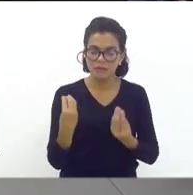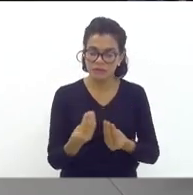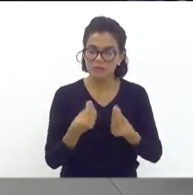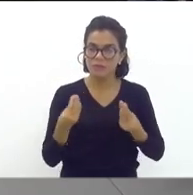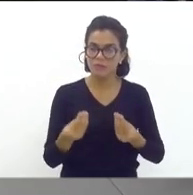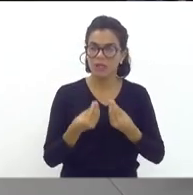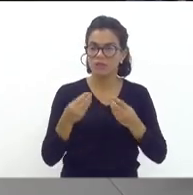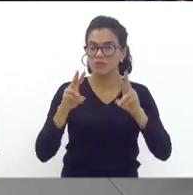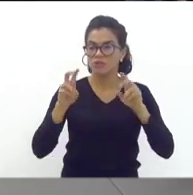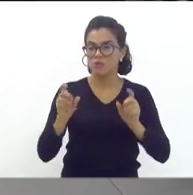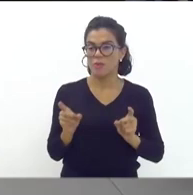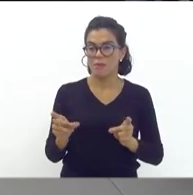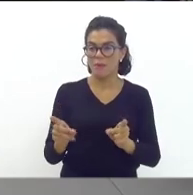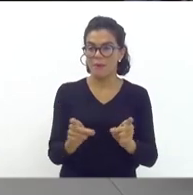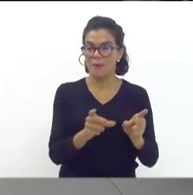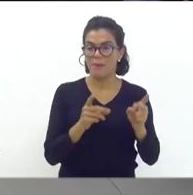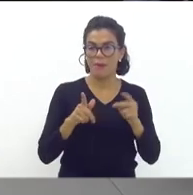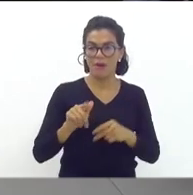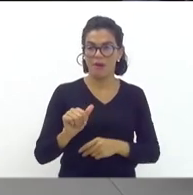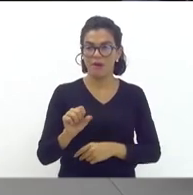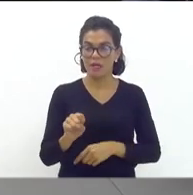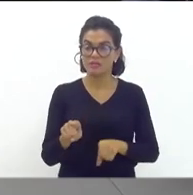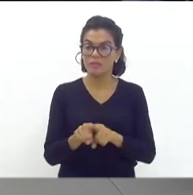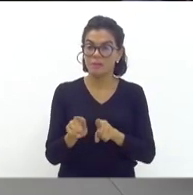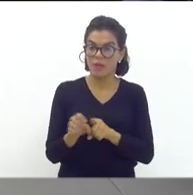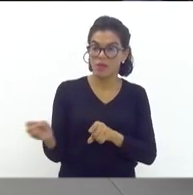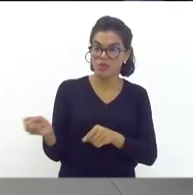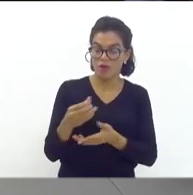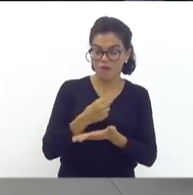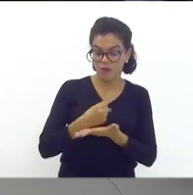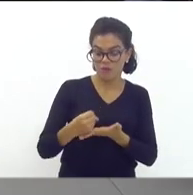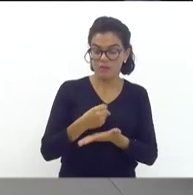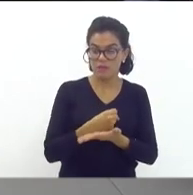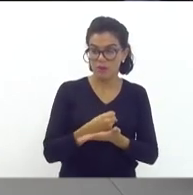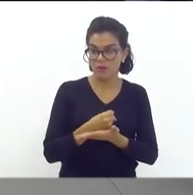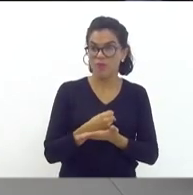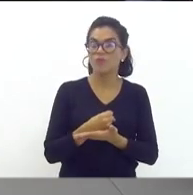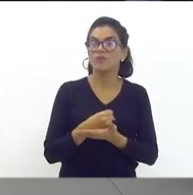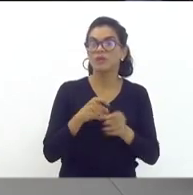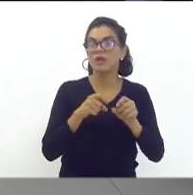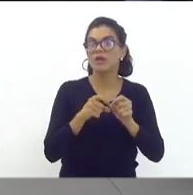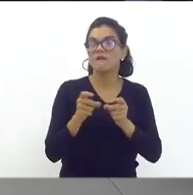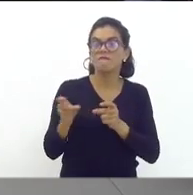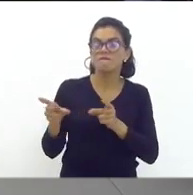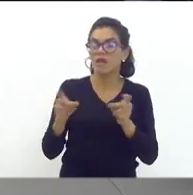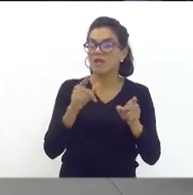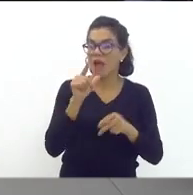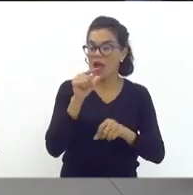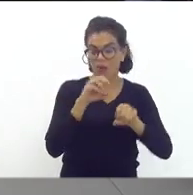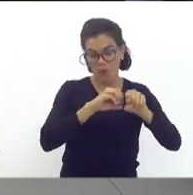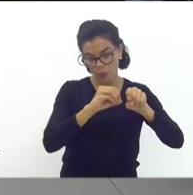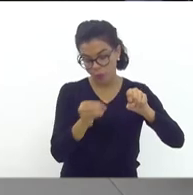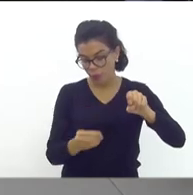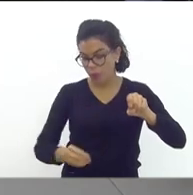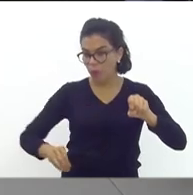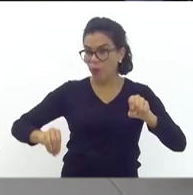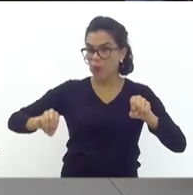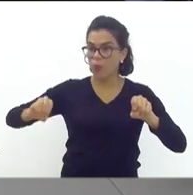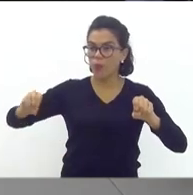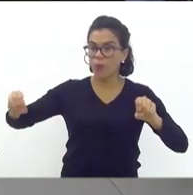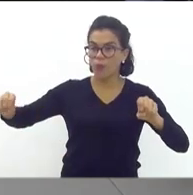não com relação aos as novas concessões de saneamento havia uma descontinuidade de um dos índices